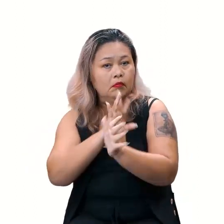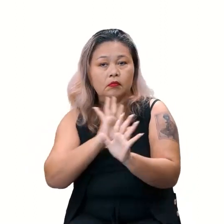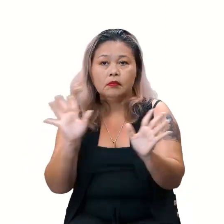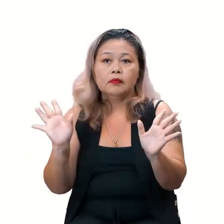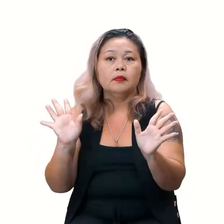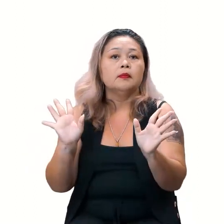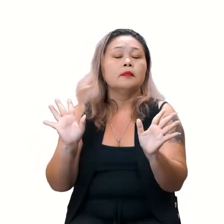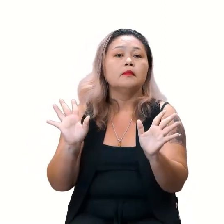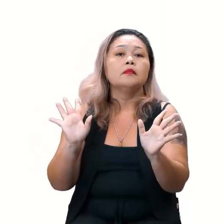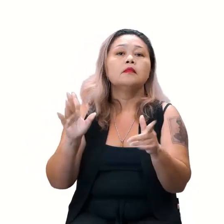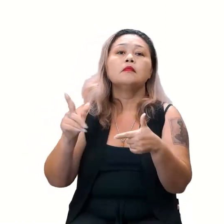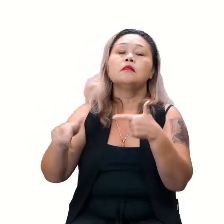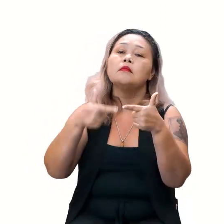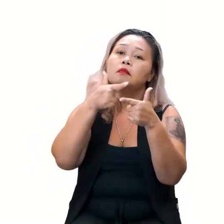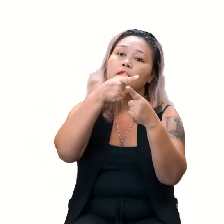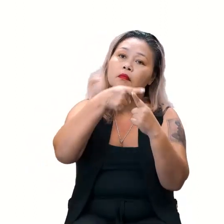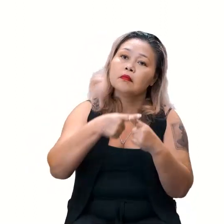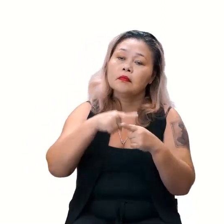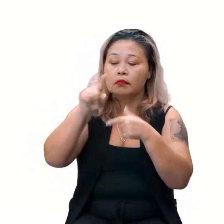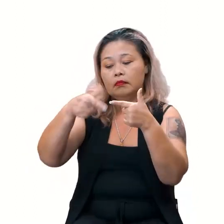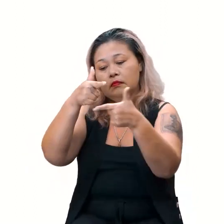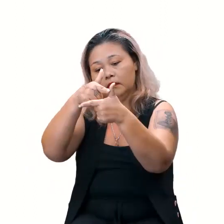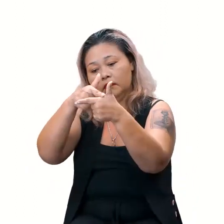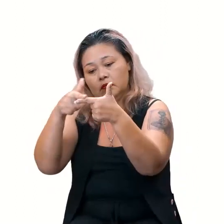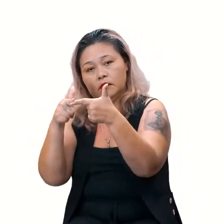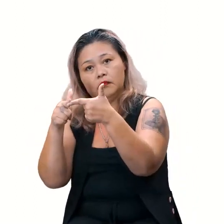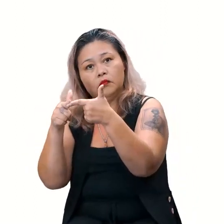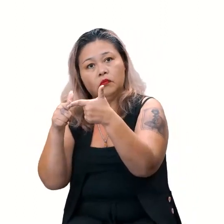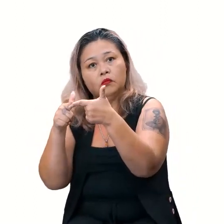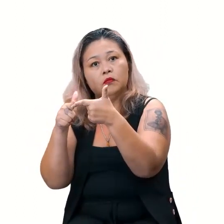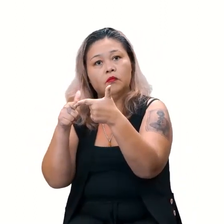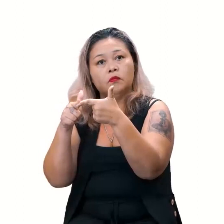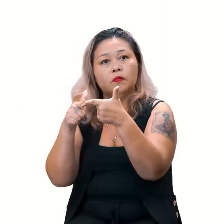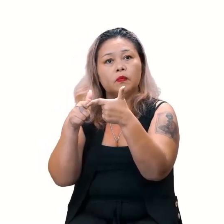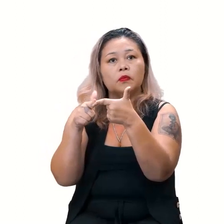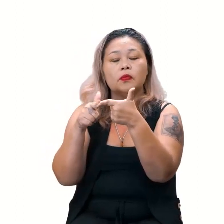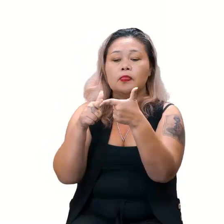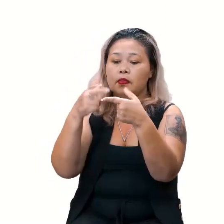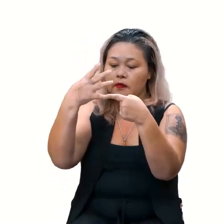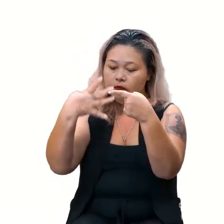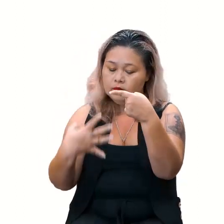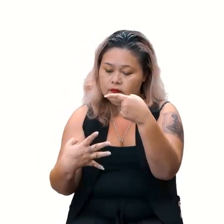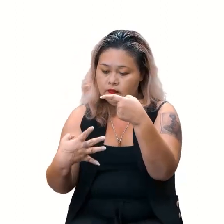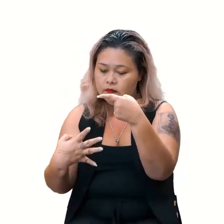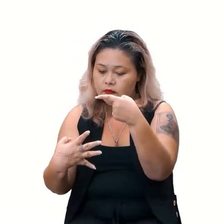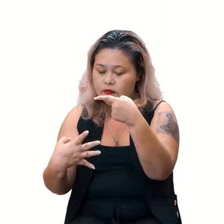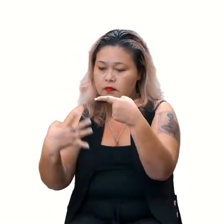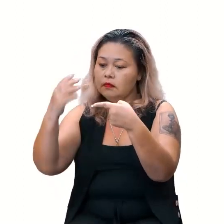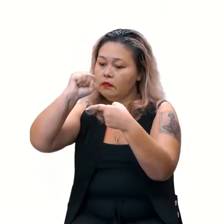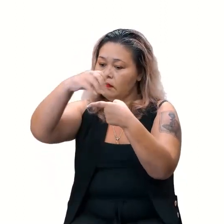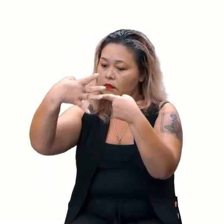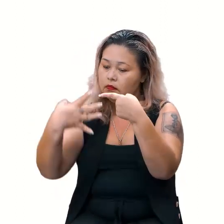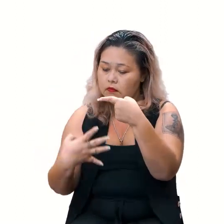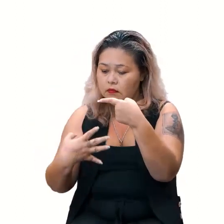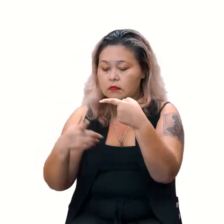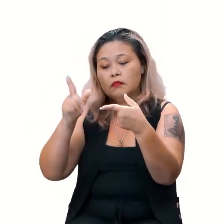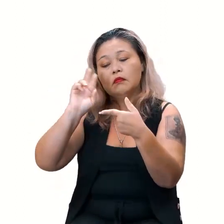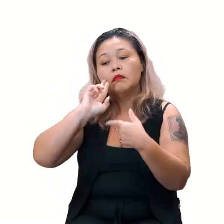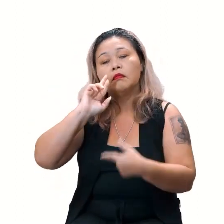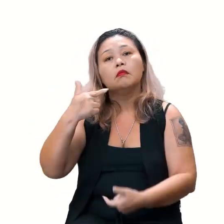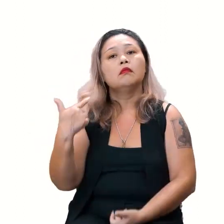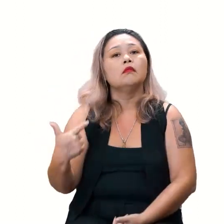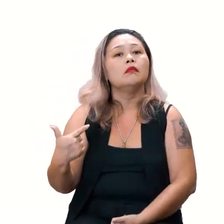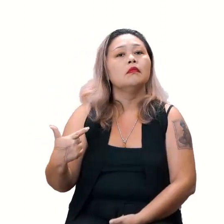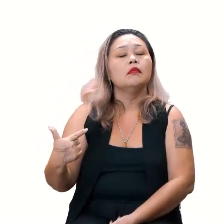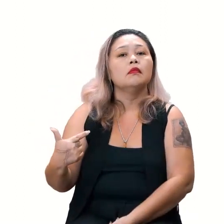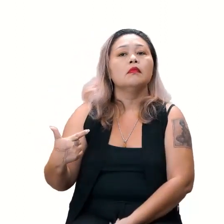Tá multiplicando, passa dividindo, né? Então, 4 vai passar embaixo. 8 dividido por 4? 2. 2.